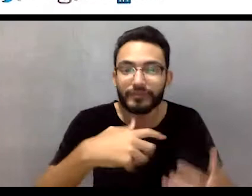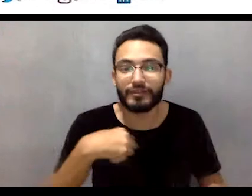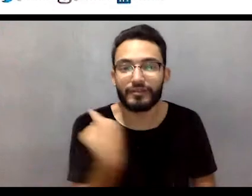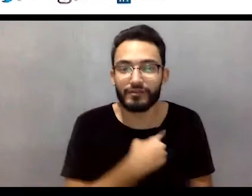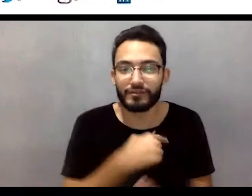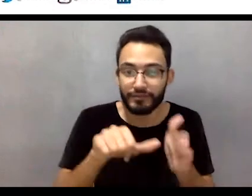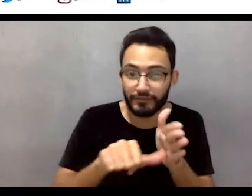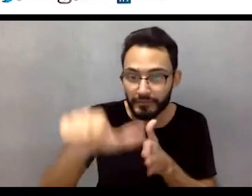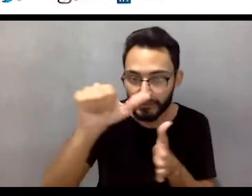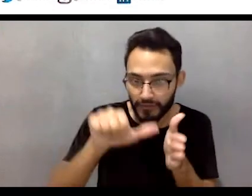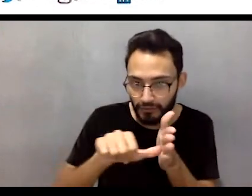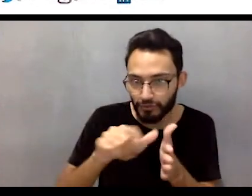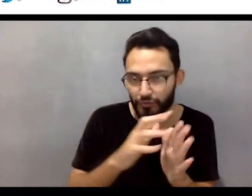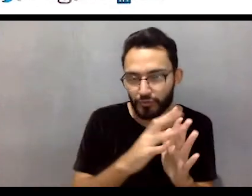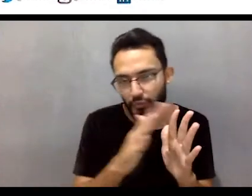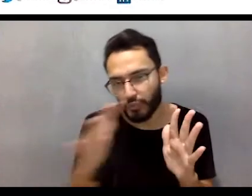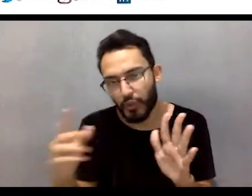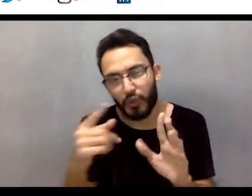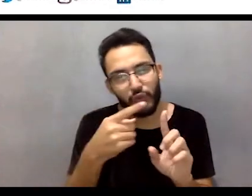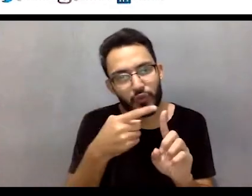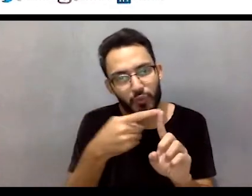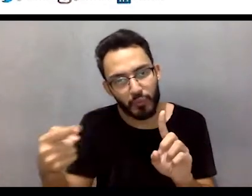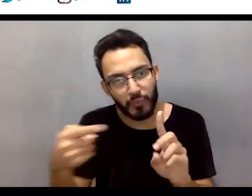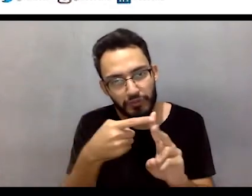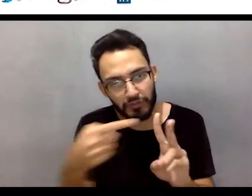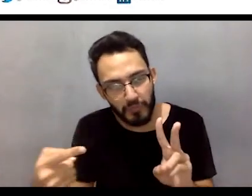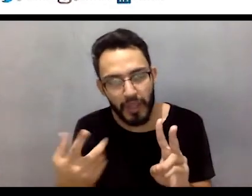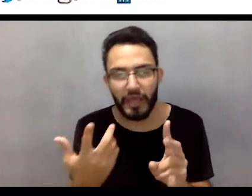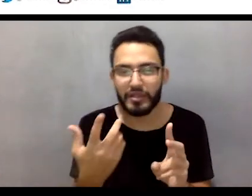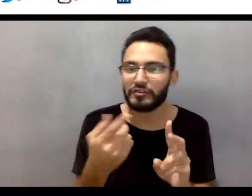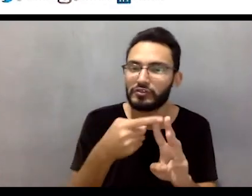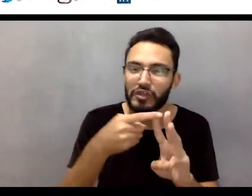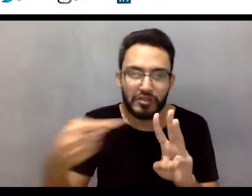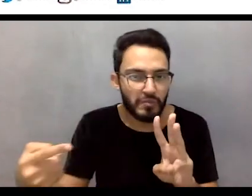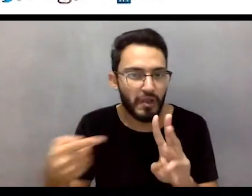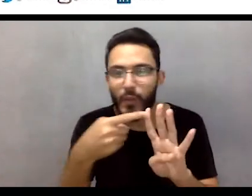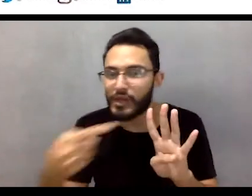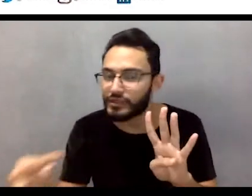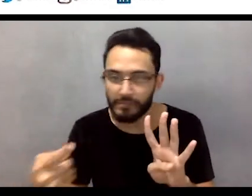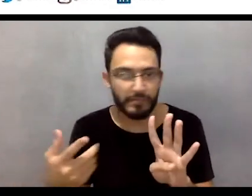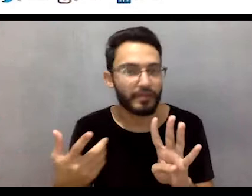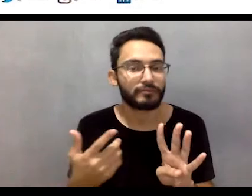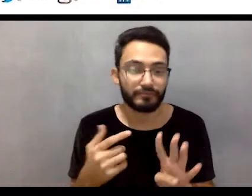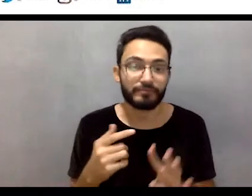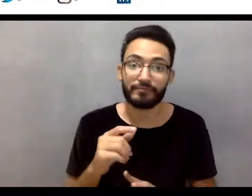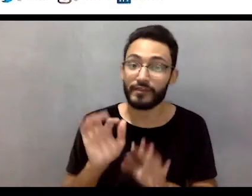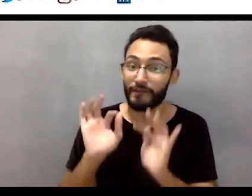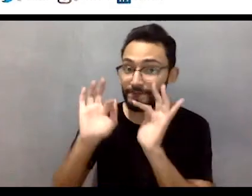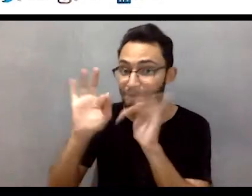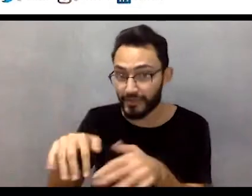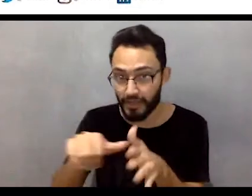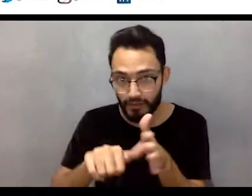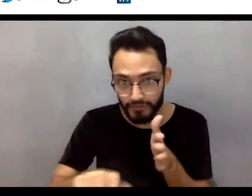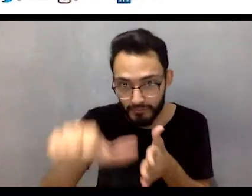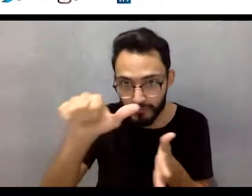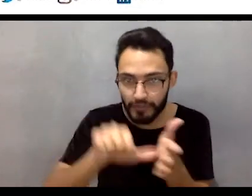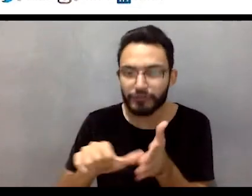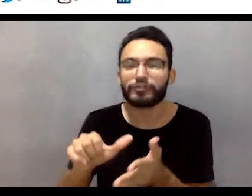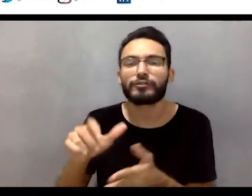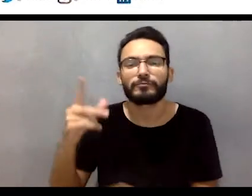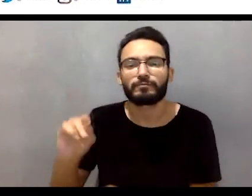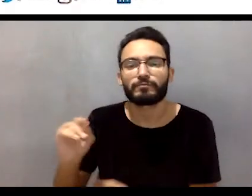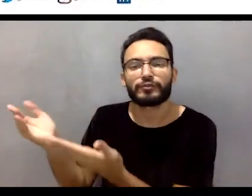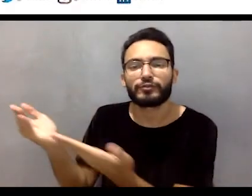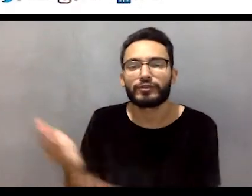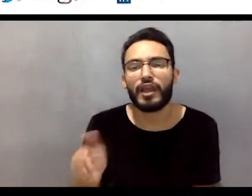sprint, seja ela de 2 semanas, 3 semanas, 4 semanas. E aí, no final da sprint, a gente faz a retro e a